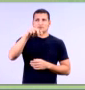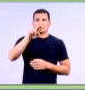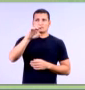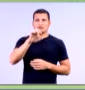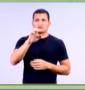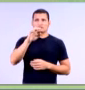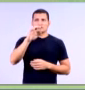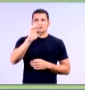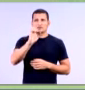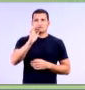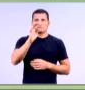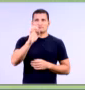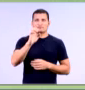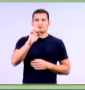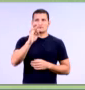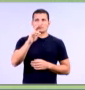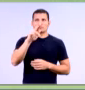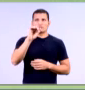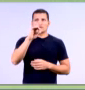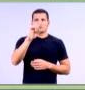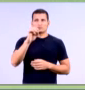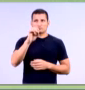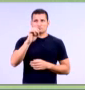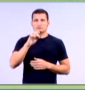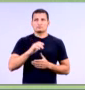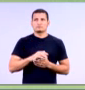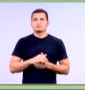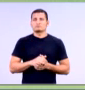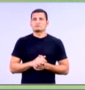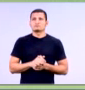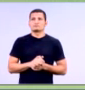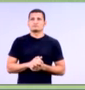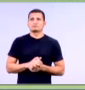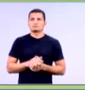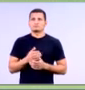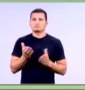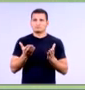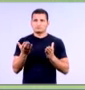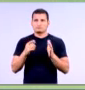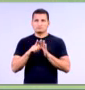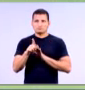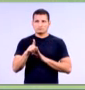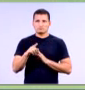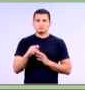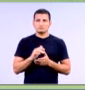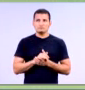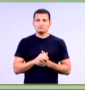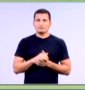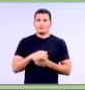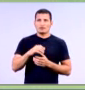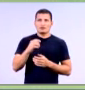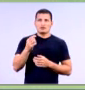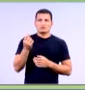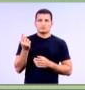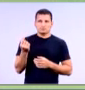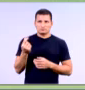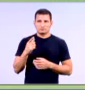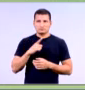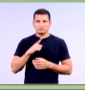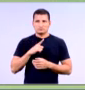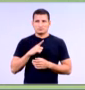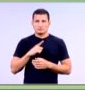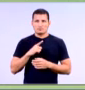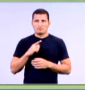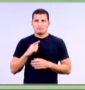false. Né? Agora eu pergunto, o saldo que eu tenho é maior ou igual ao valor do saque